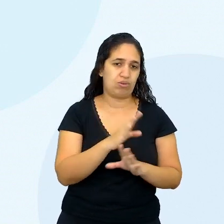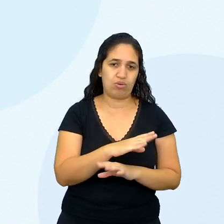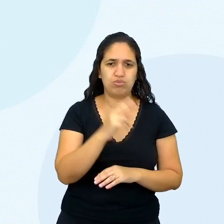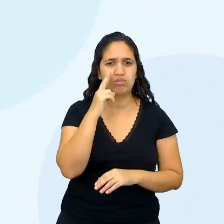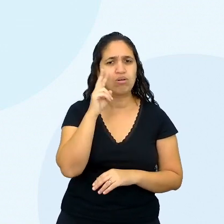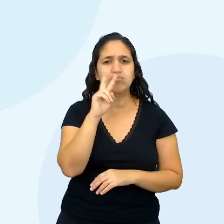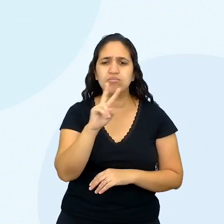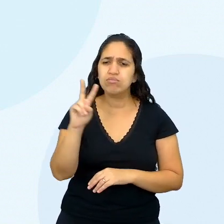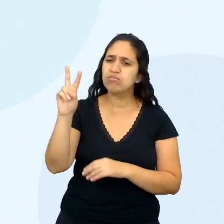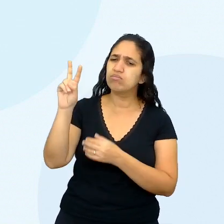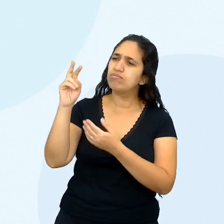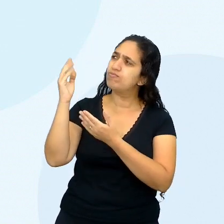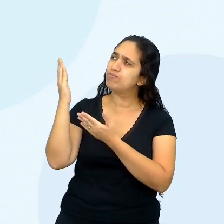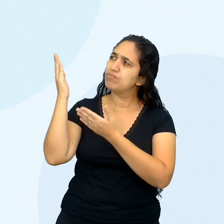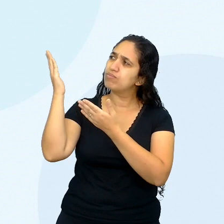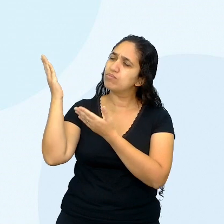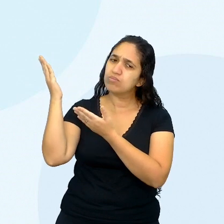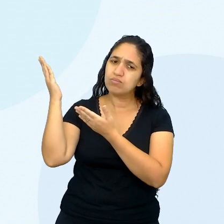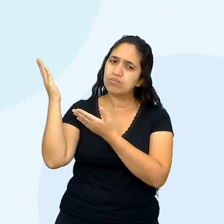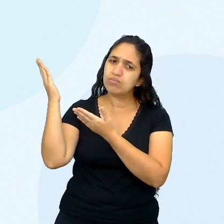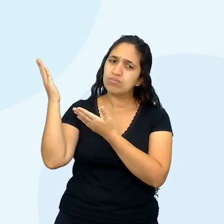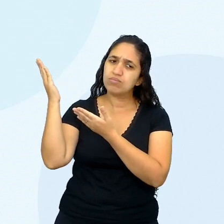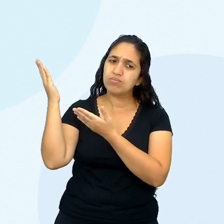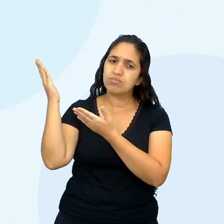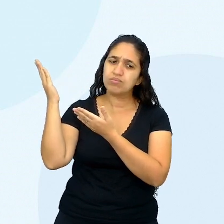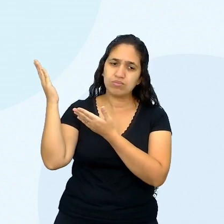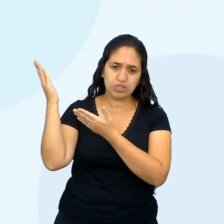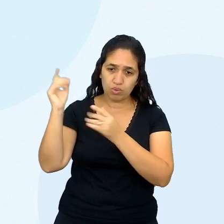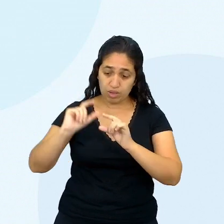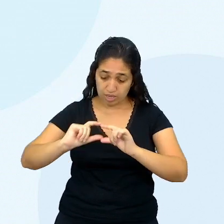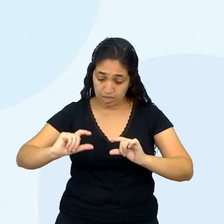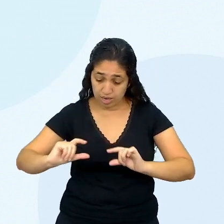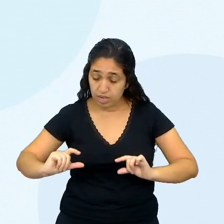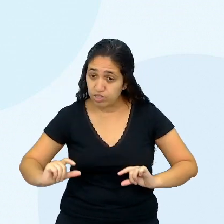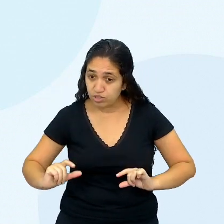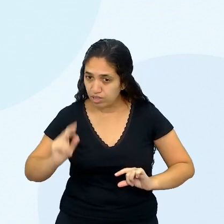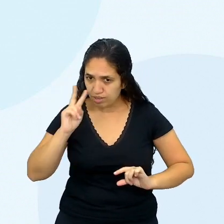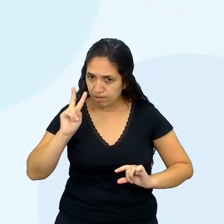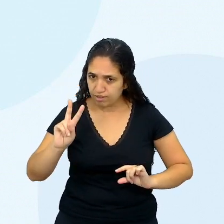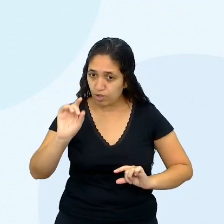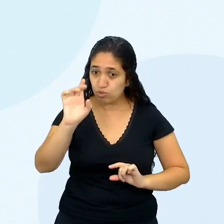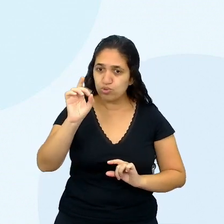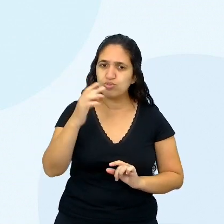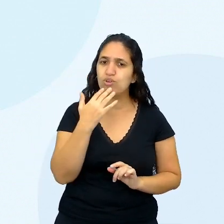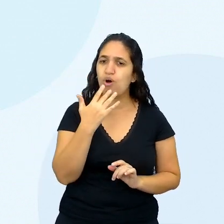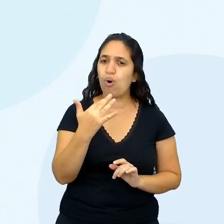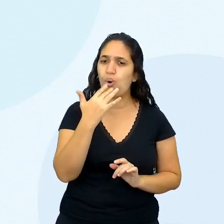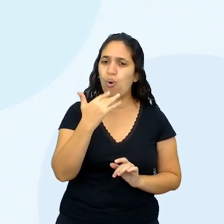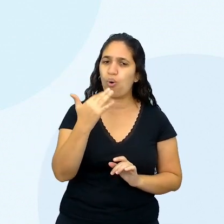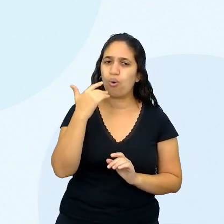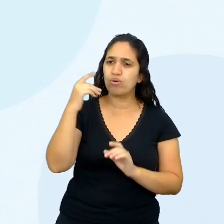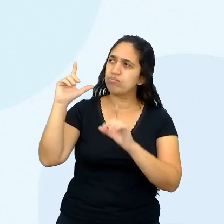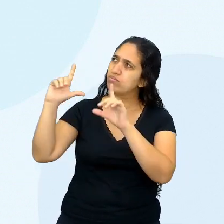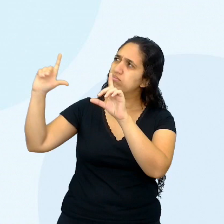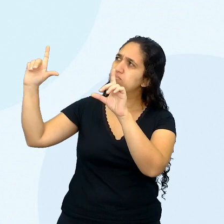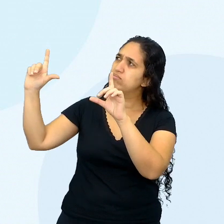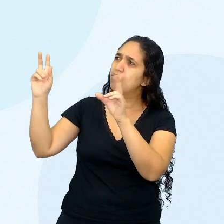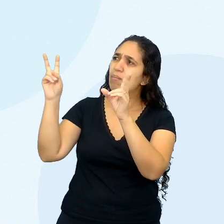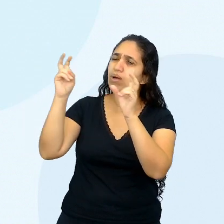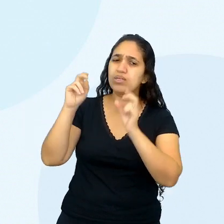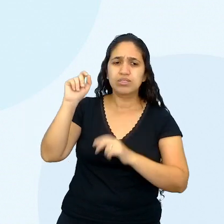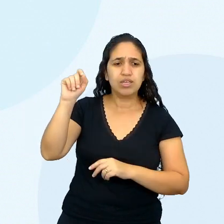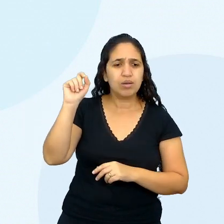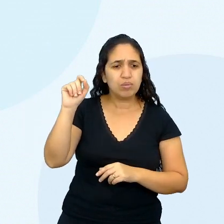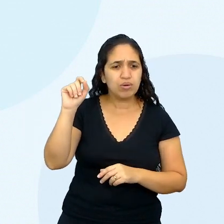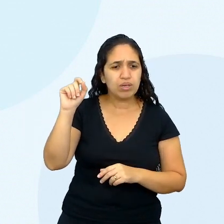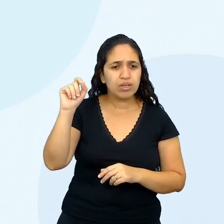esse gráfico, se a gente não olhar as legendas embaixo, olhar só para as cores primeiro, a gente vê claramente que tem dois